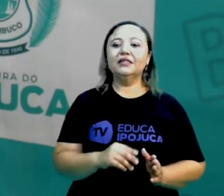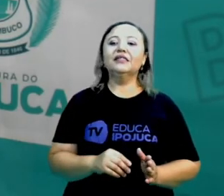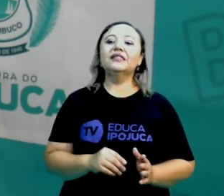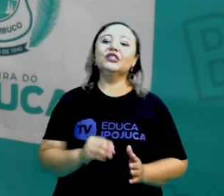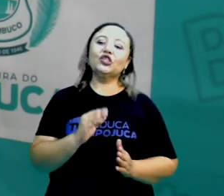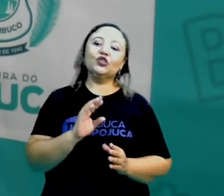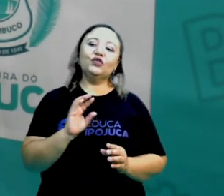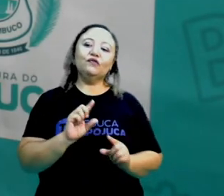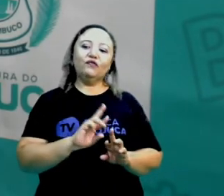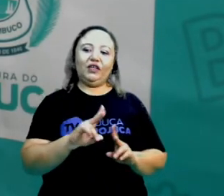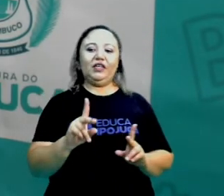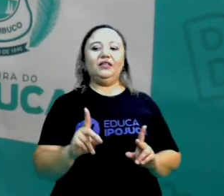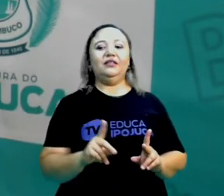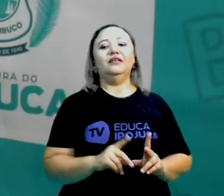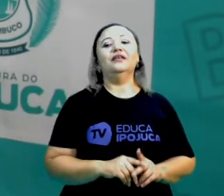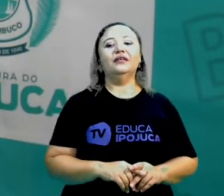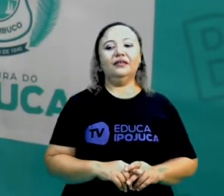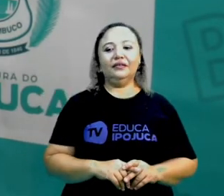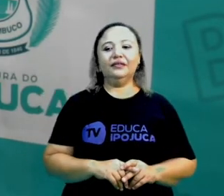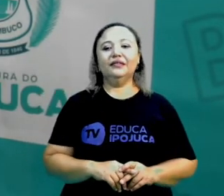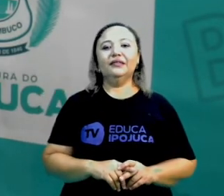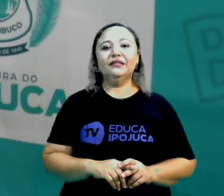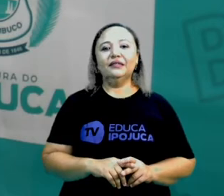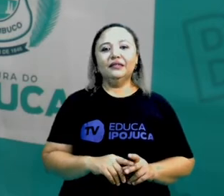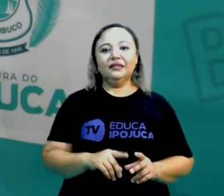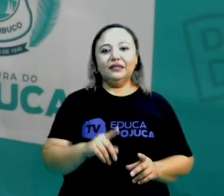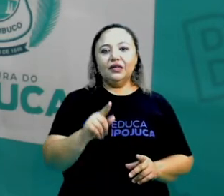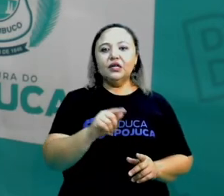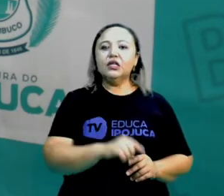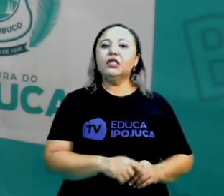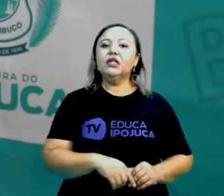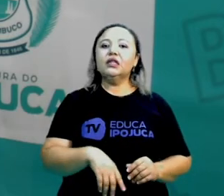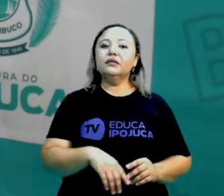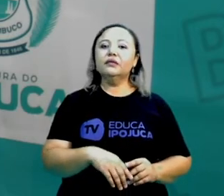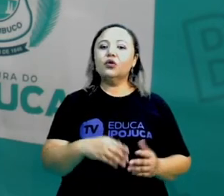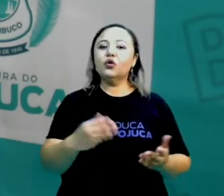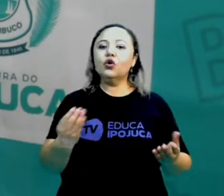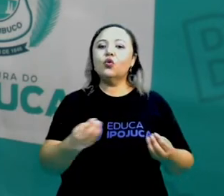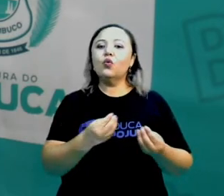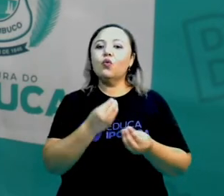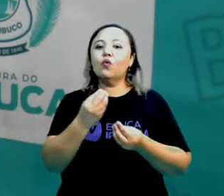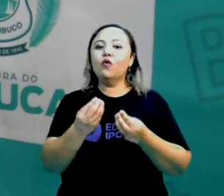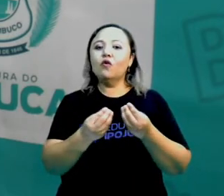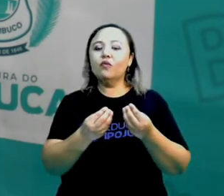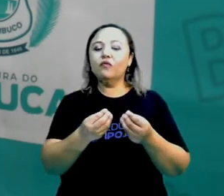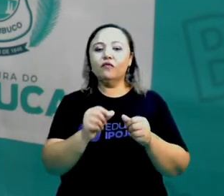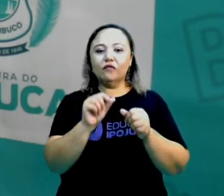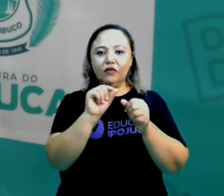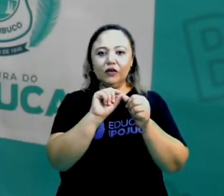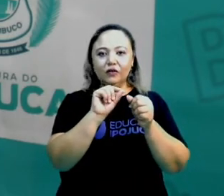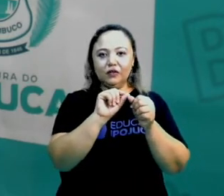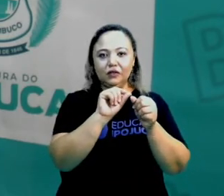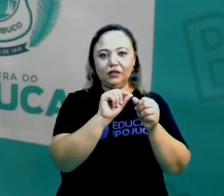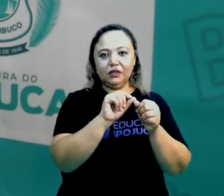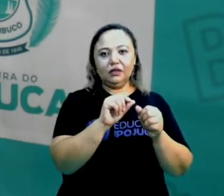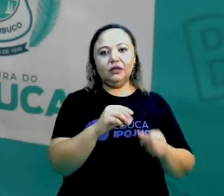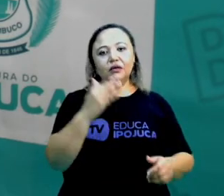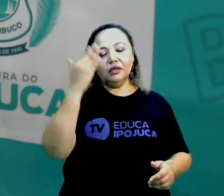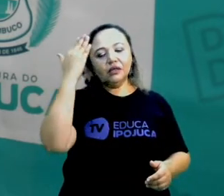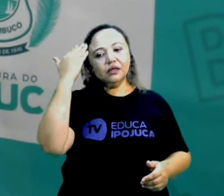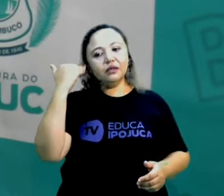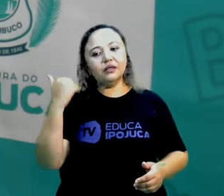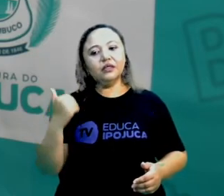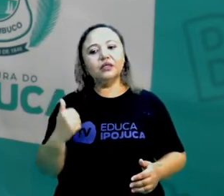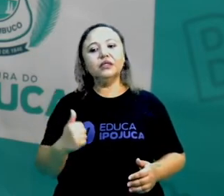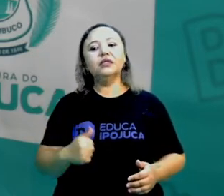ou diferença, tá? Tia Gil, como é que eu faço para saber se essa